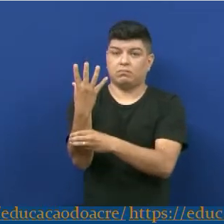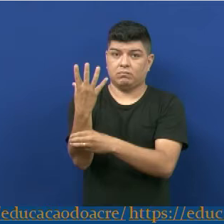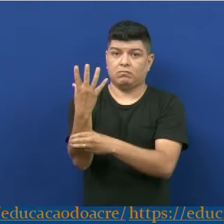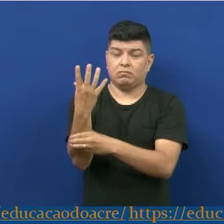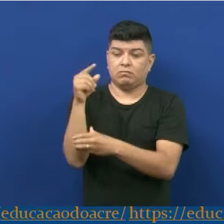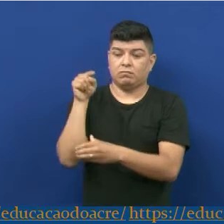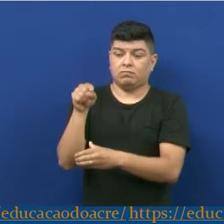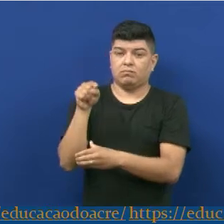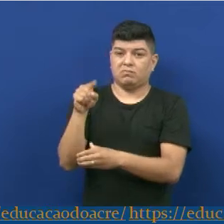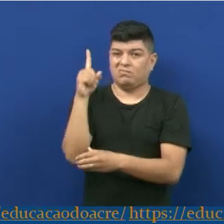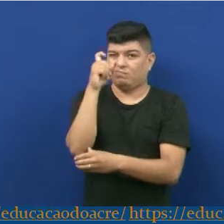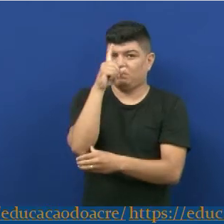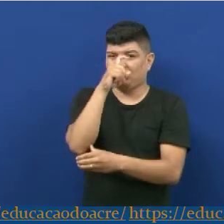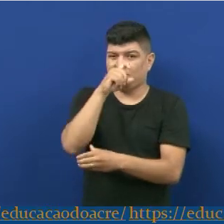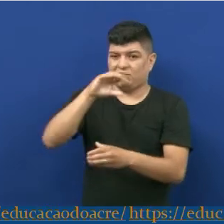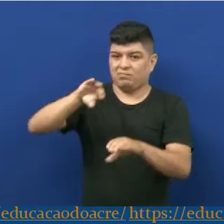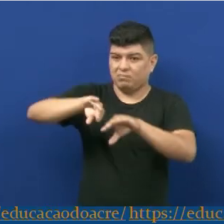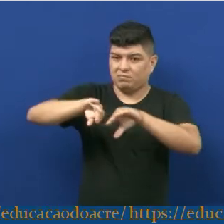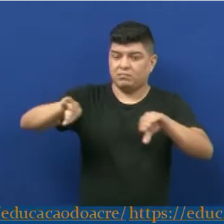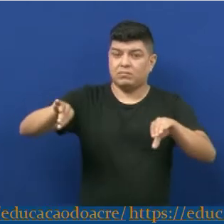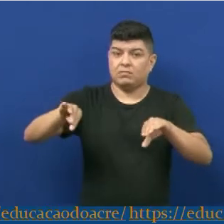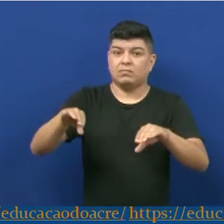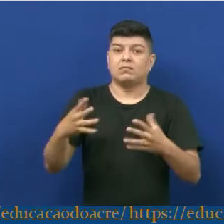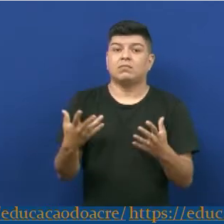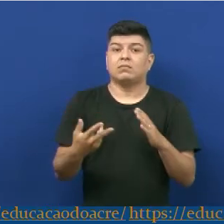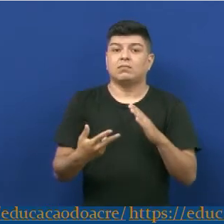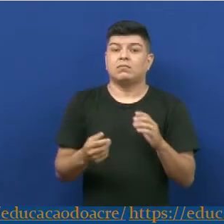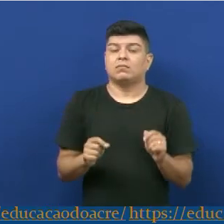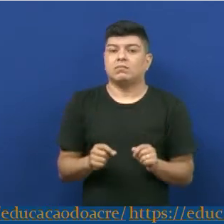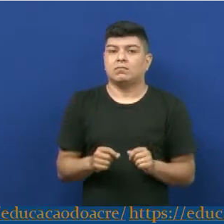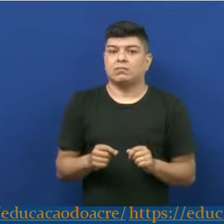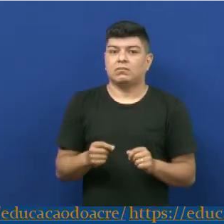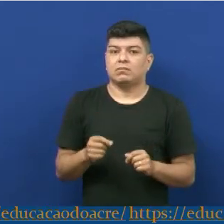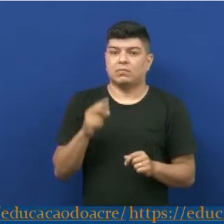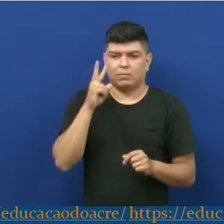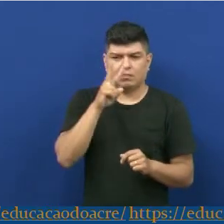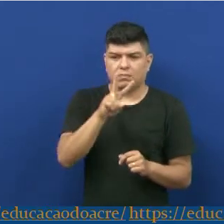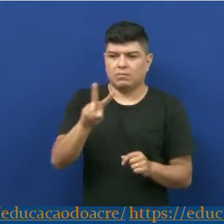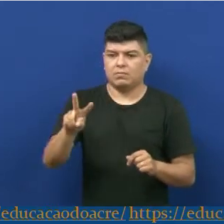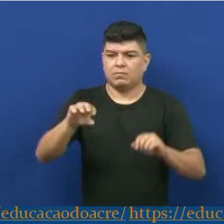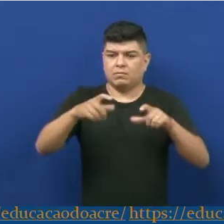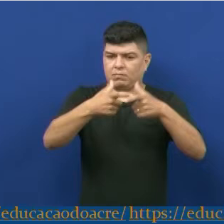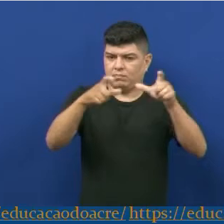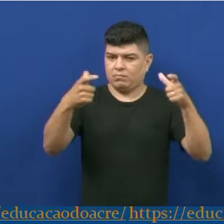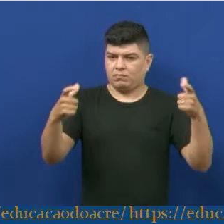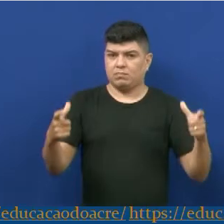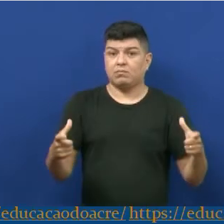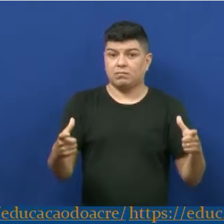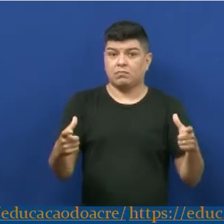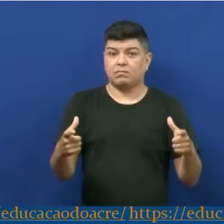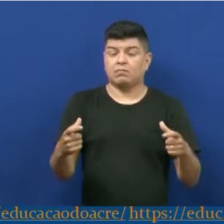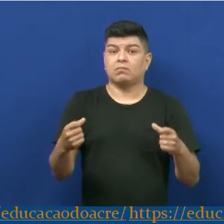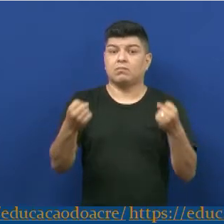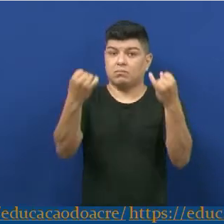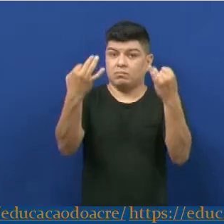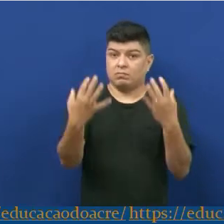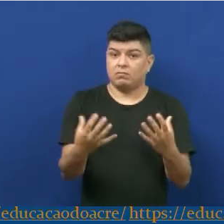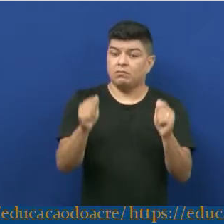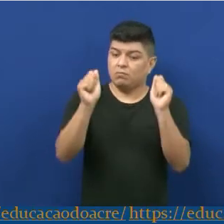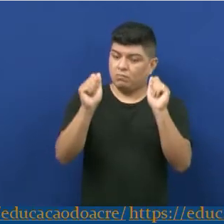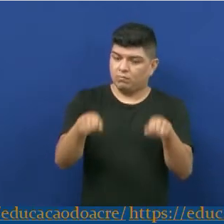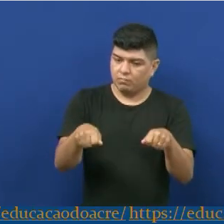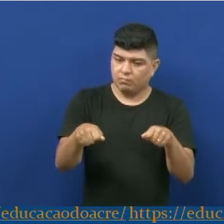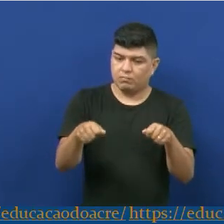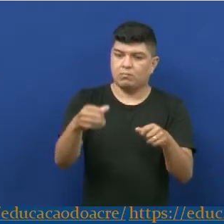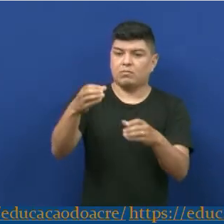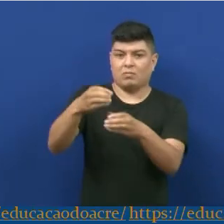tornando-se ali difícil de separar. Considerando o efeito da dilatação térmica, pode-se afirmar que é possível retirar um